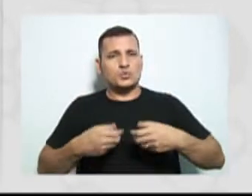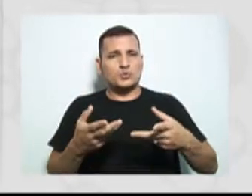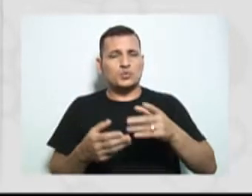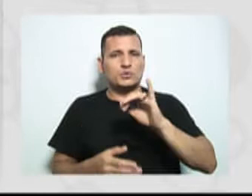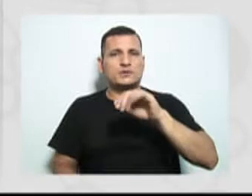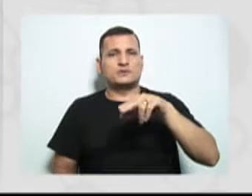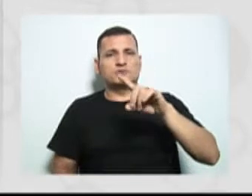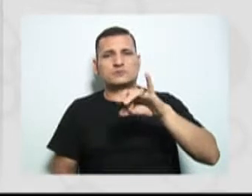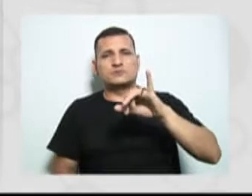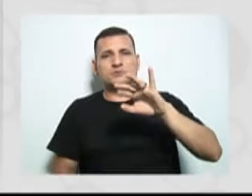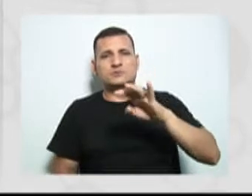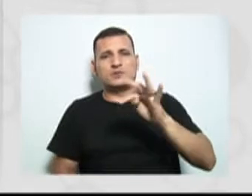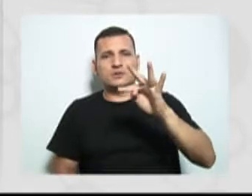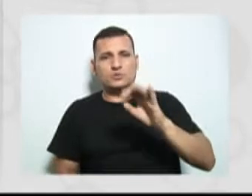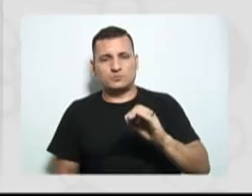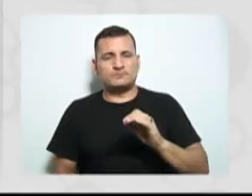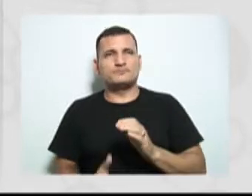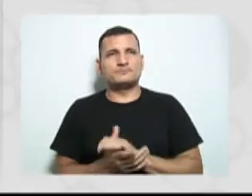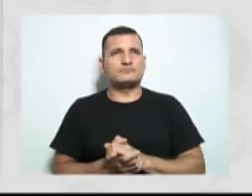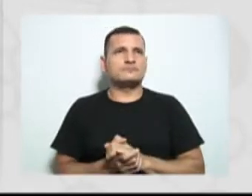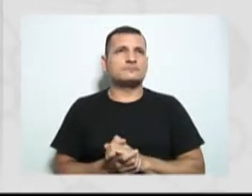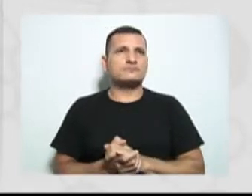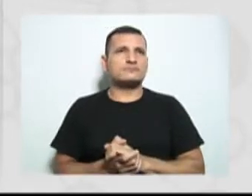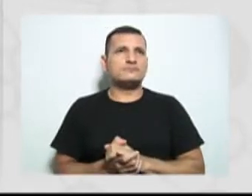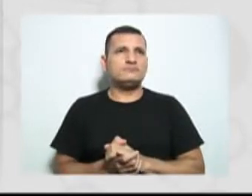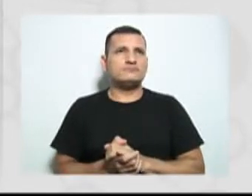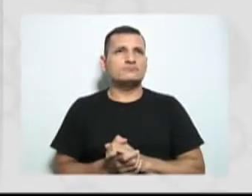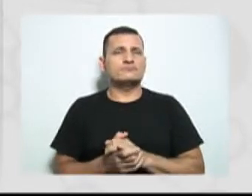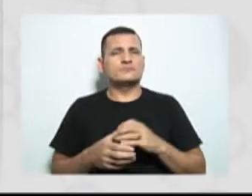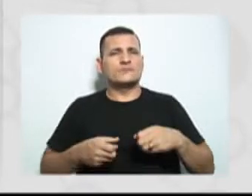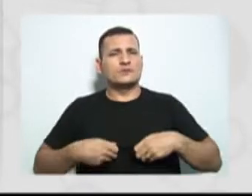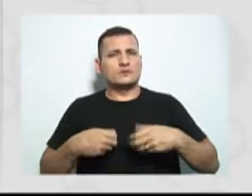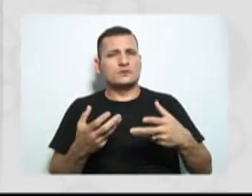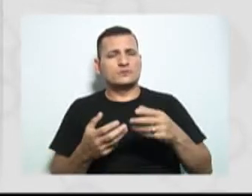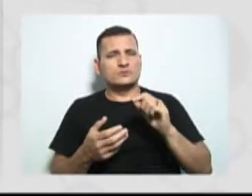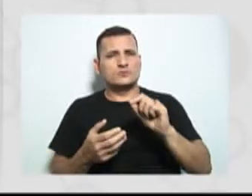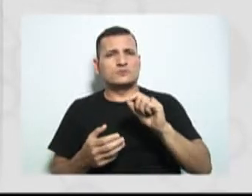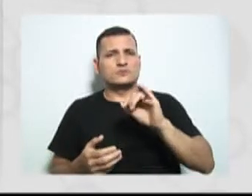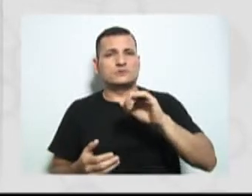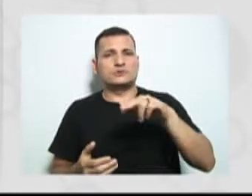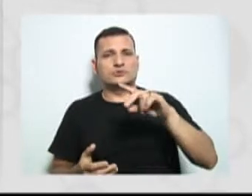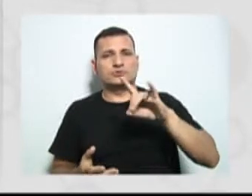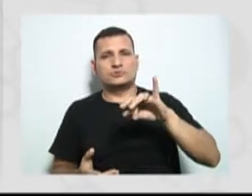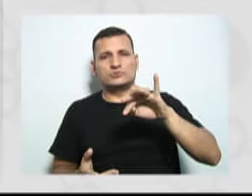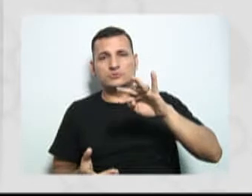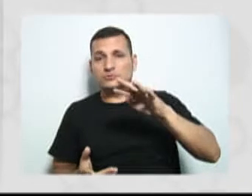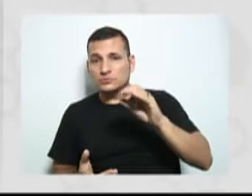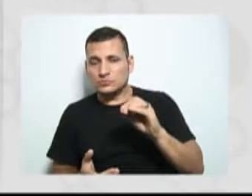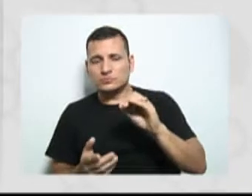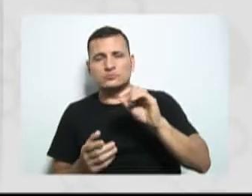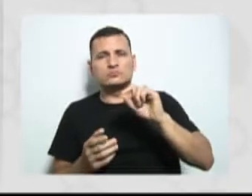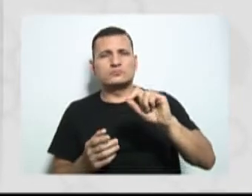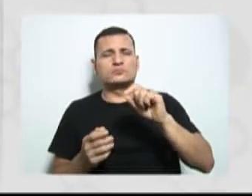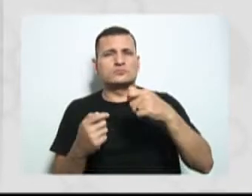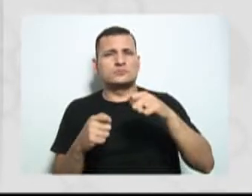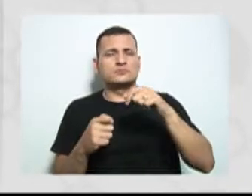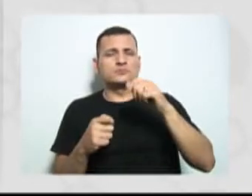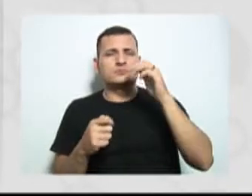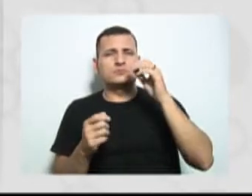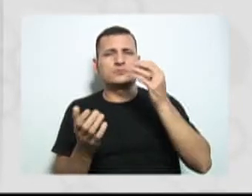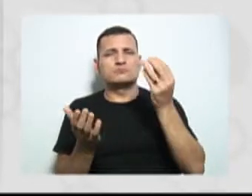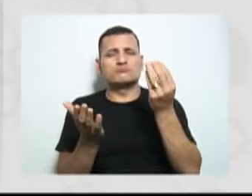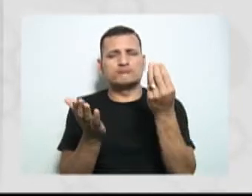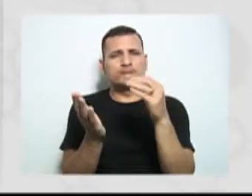indiretos. Para rateio dos custos indiretos aos produtos, é necessário que sejam estabelecidos